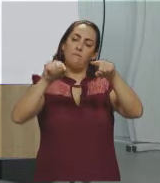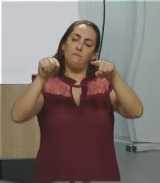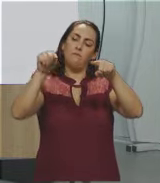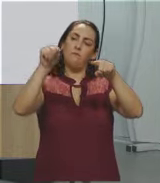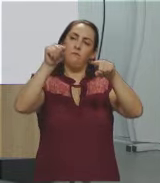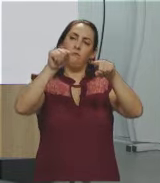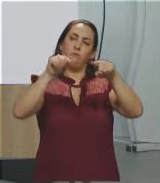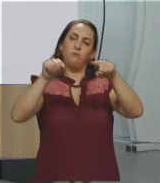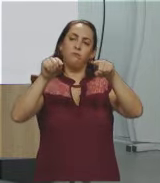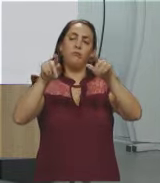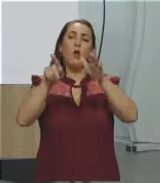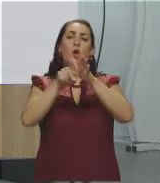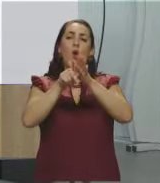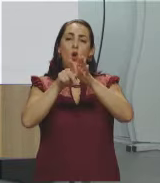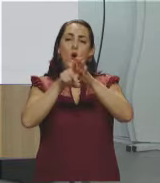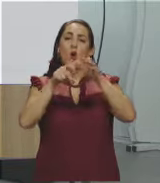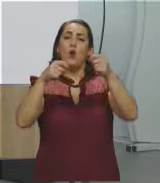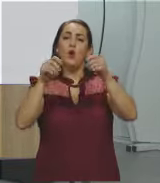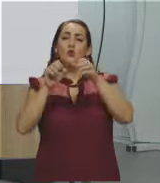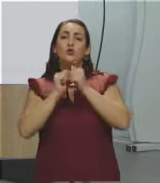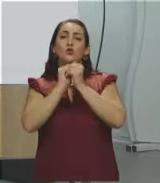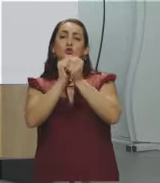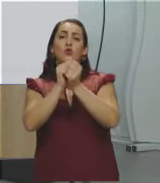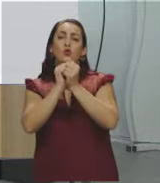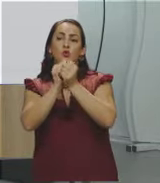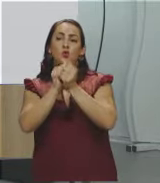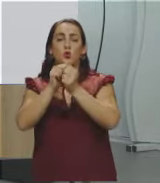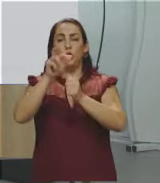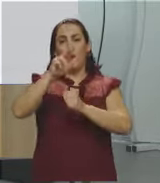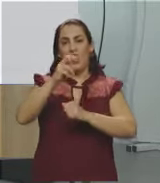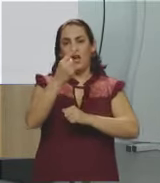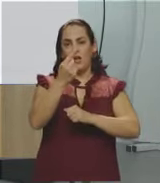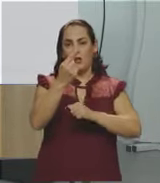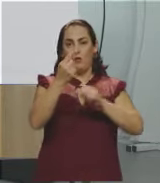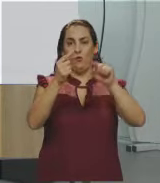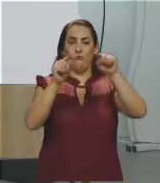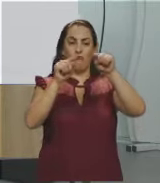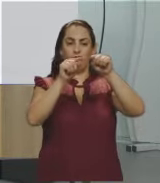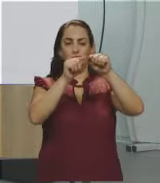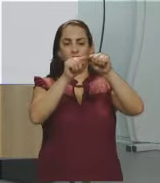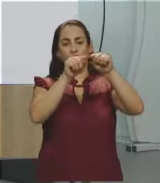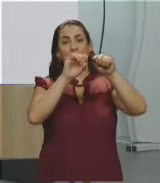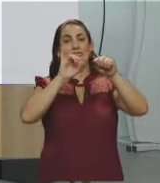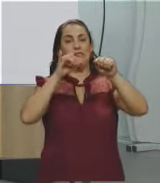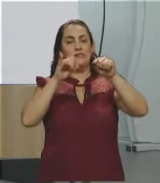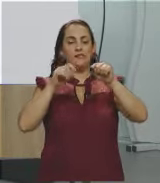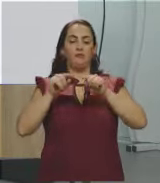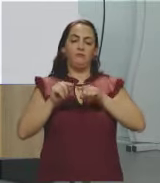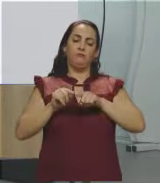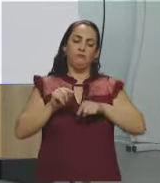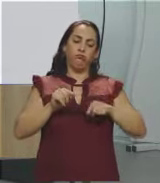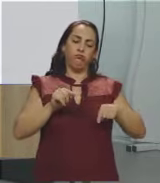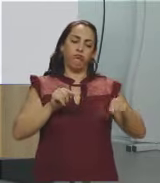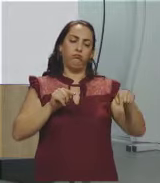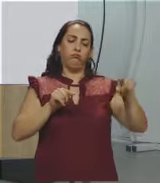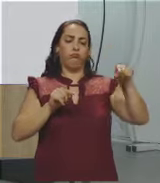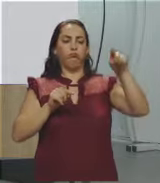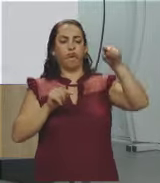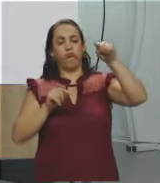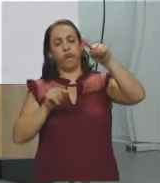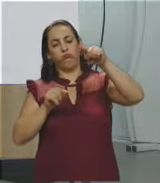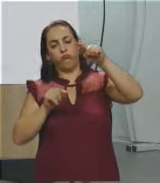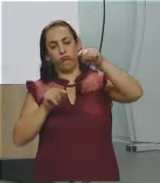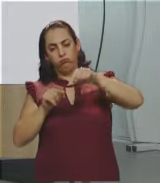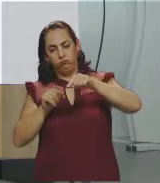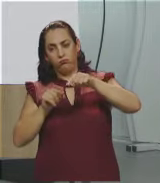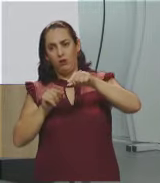com R1. Enquanto no caminho de baixo, eu tenho apenas R2 e R3 em série. A mesma corrente que